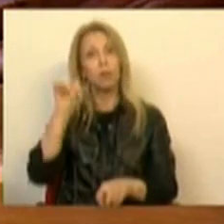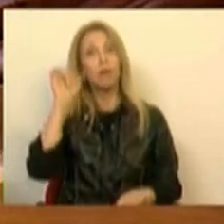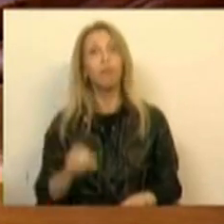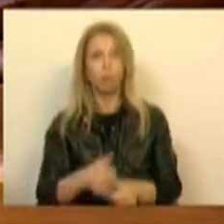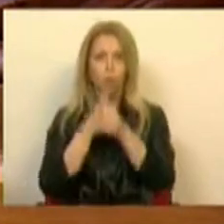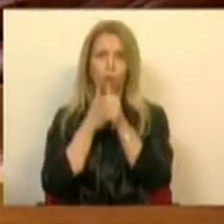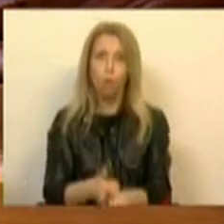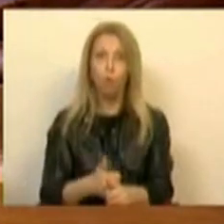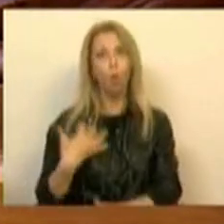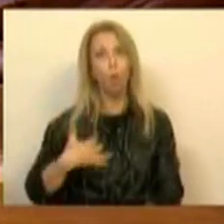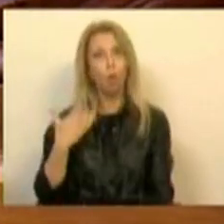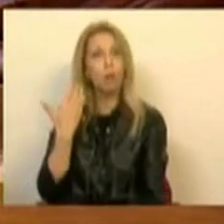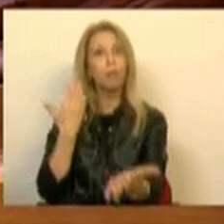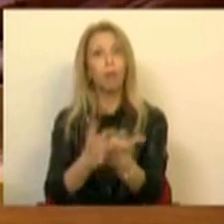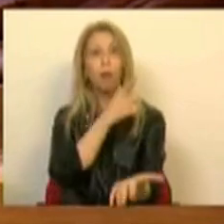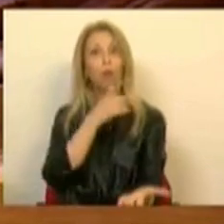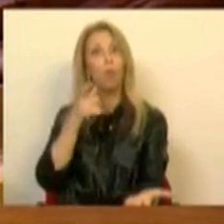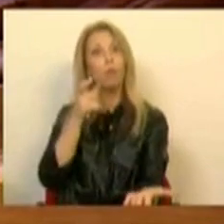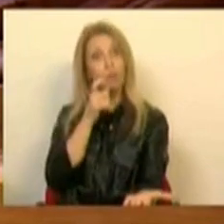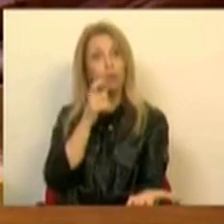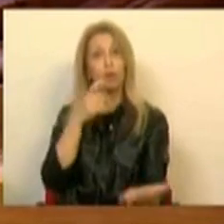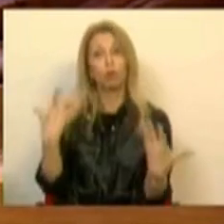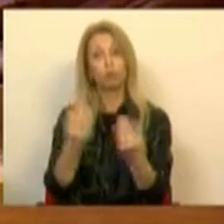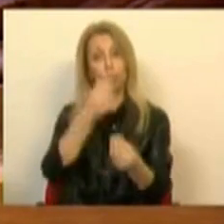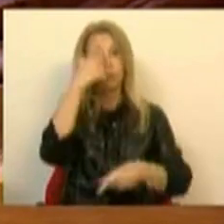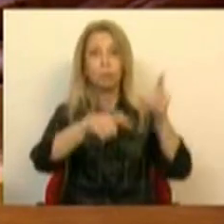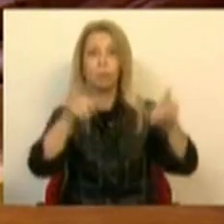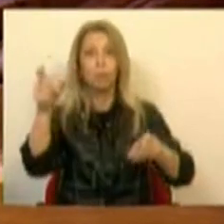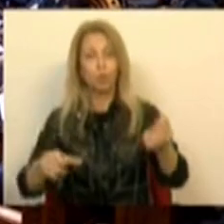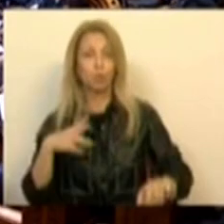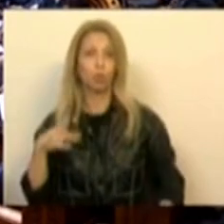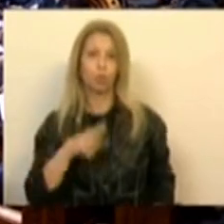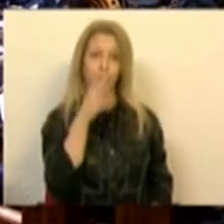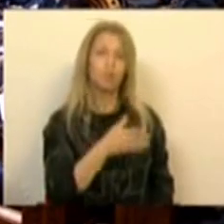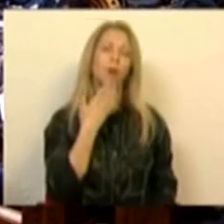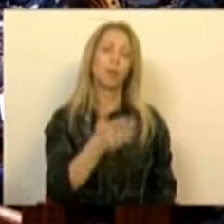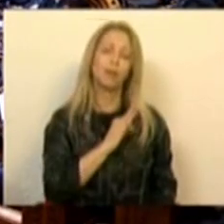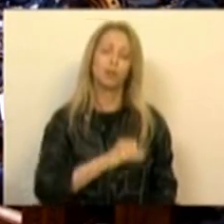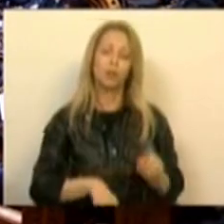e cumprindo e honrando os compromissos com os portugueses. Muito obrigado, senhores deputados.